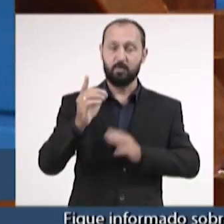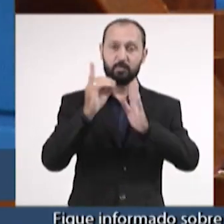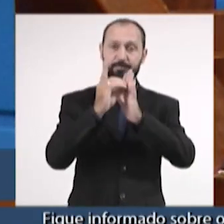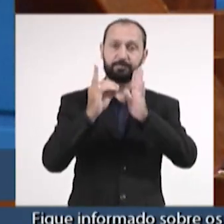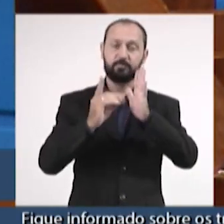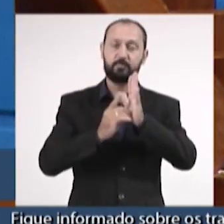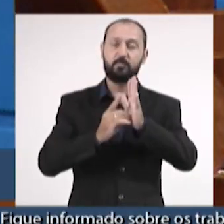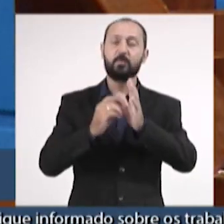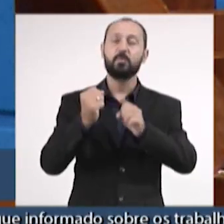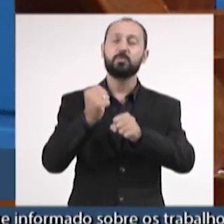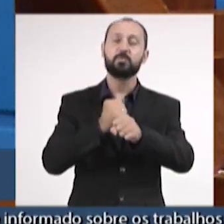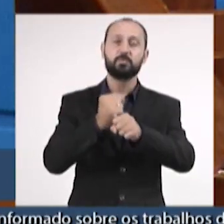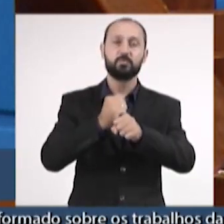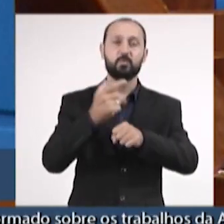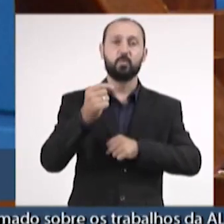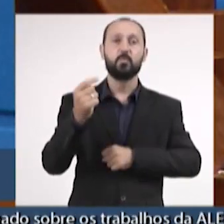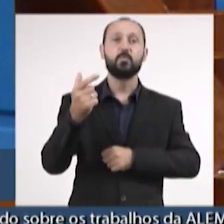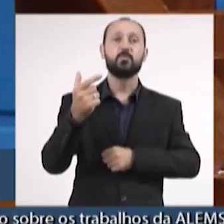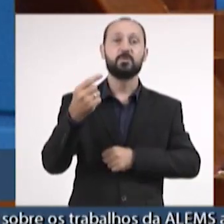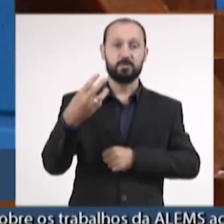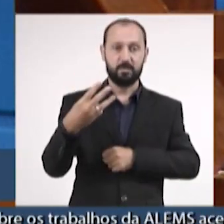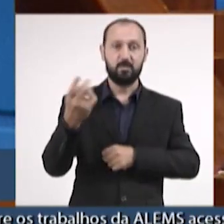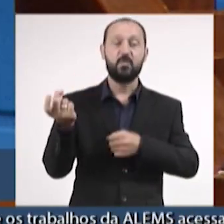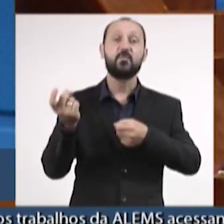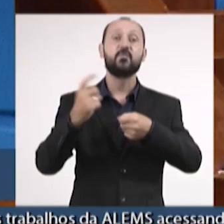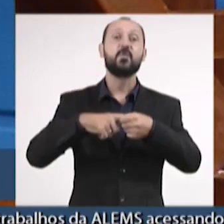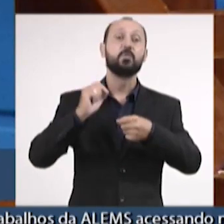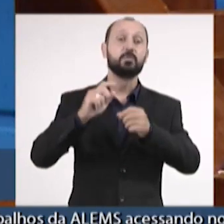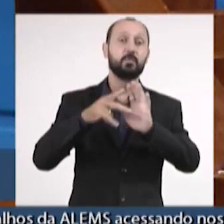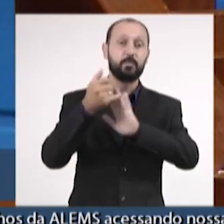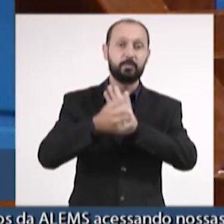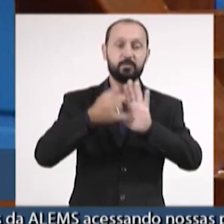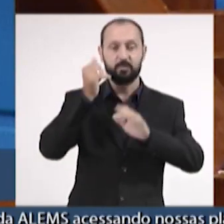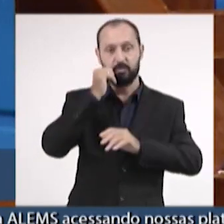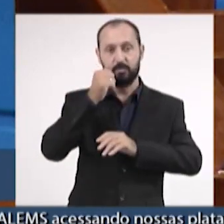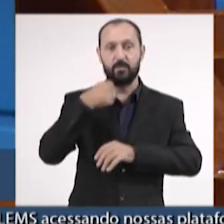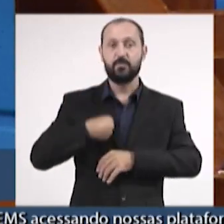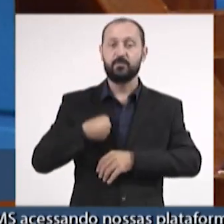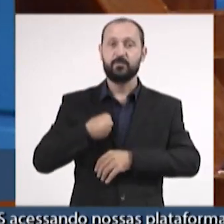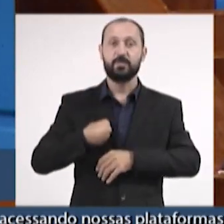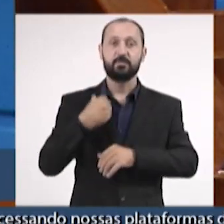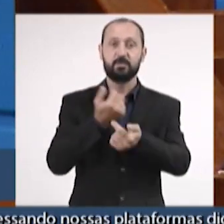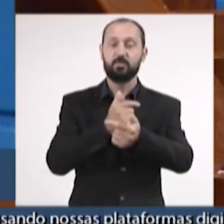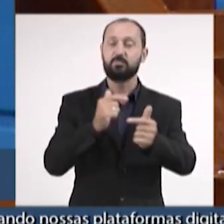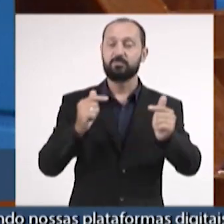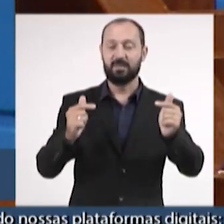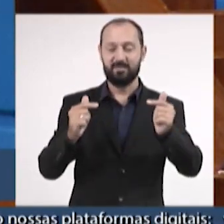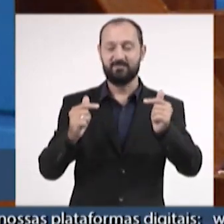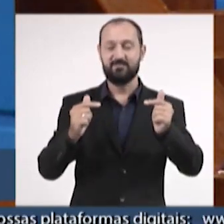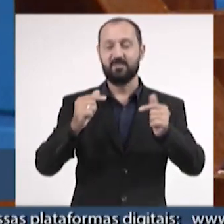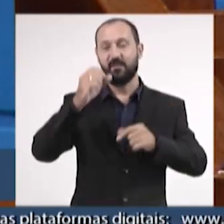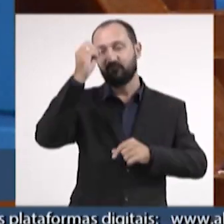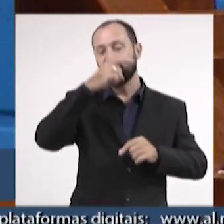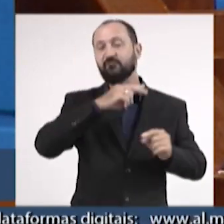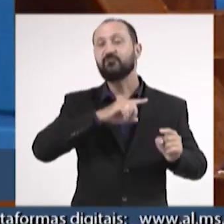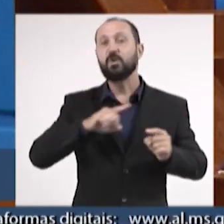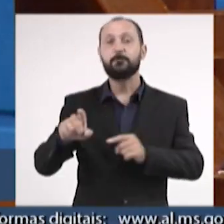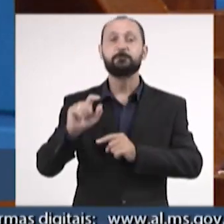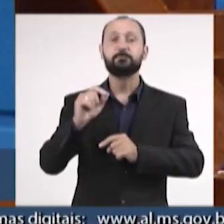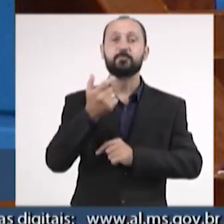11.431, de 2023, que restituiu o programa Mulher Viver Sem Violência, que tem como eixos